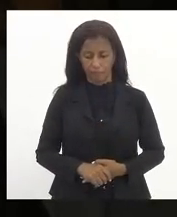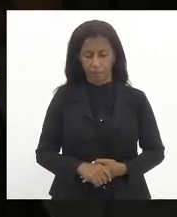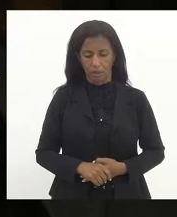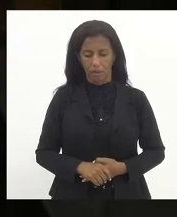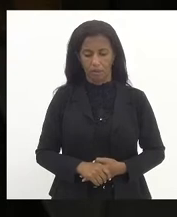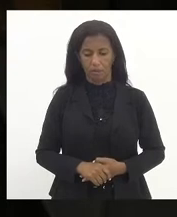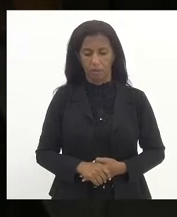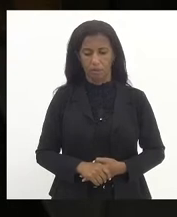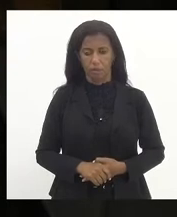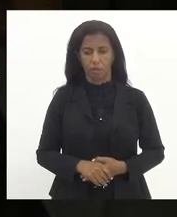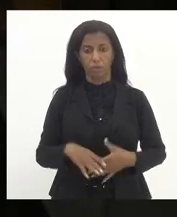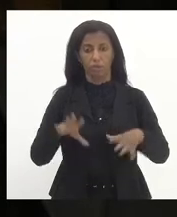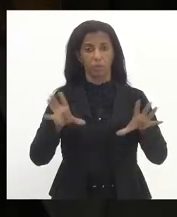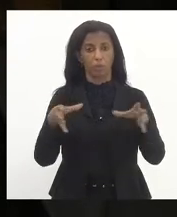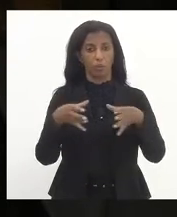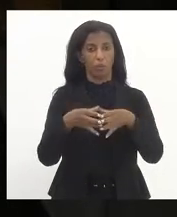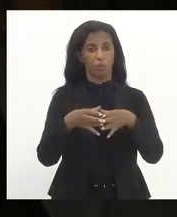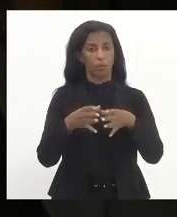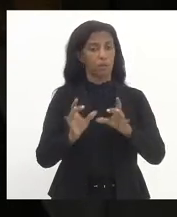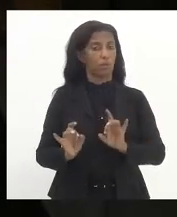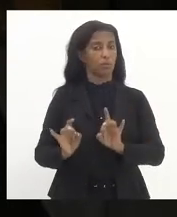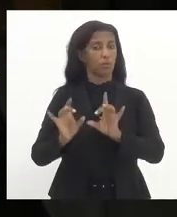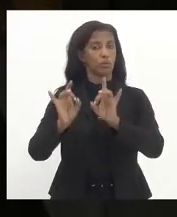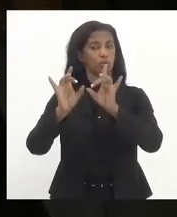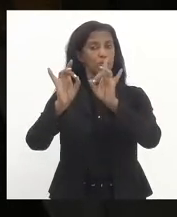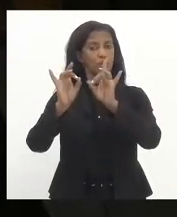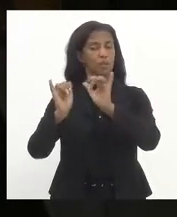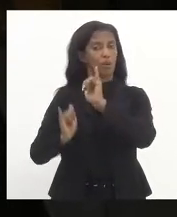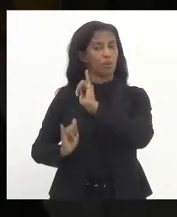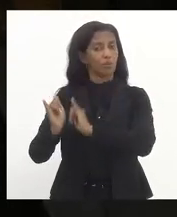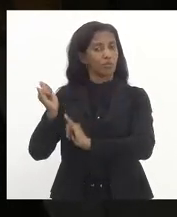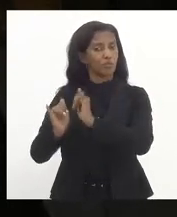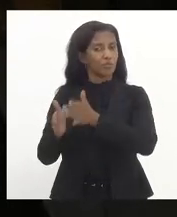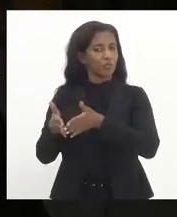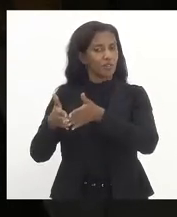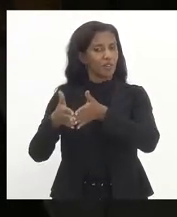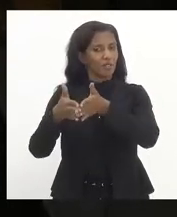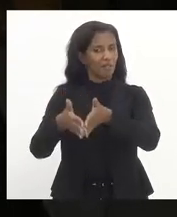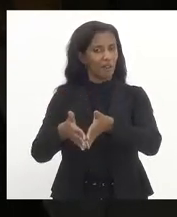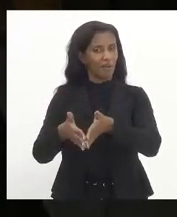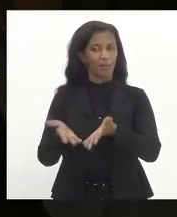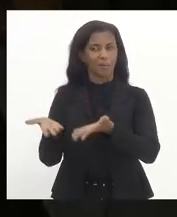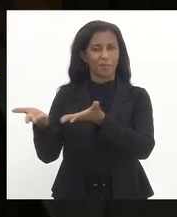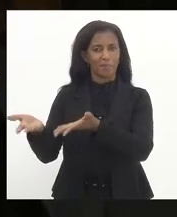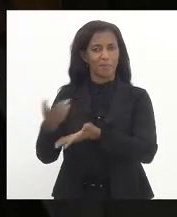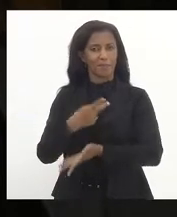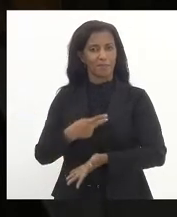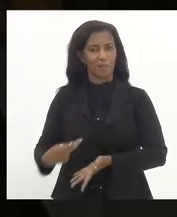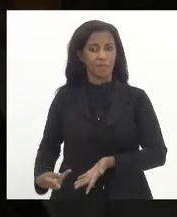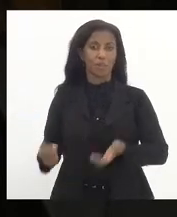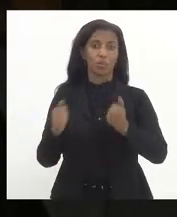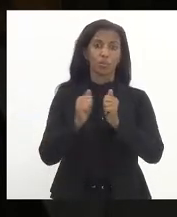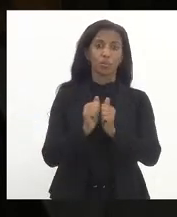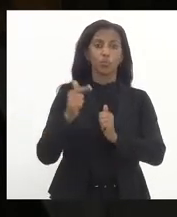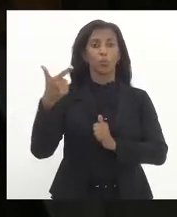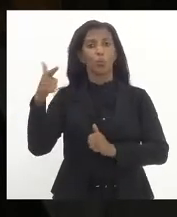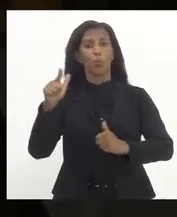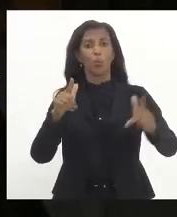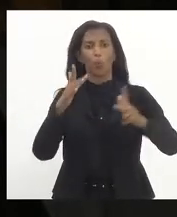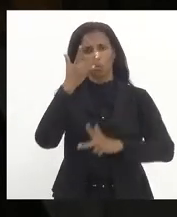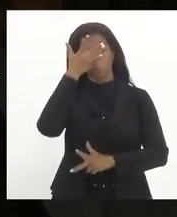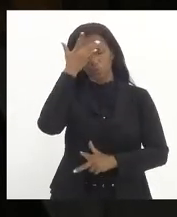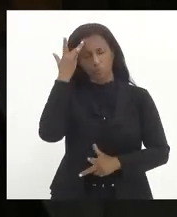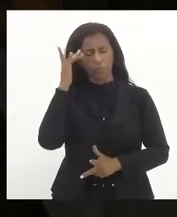sobretudo por meio da Comissão Especial da Indústria Naval, presidida por Vossa Excelência, ao lado de outros